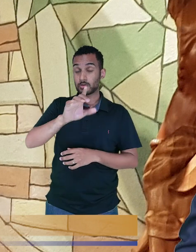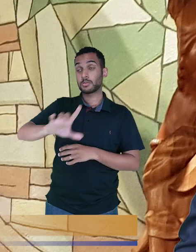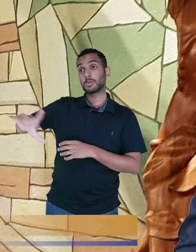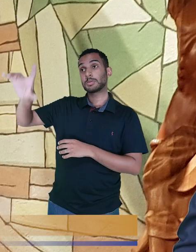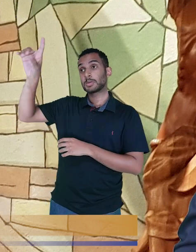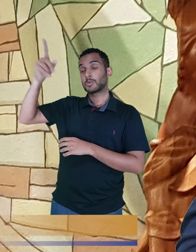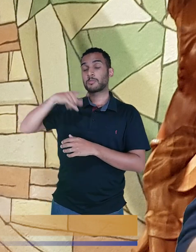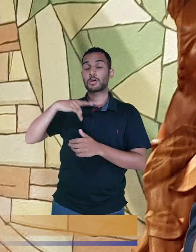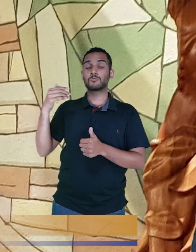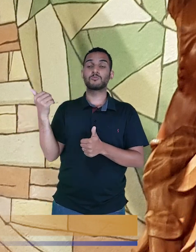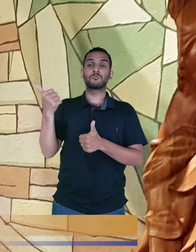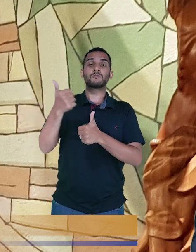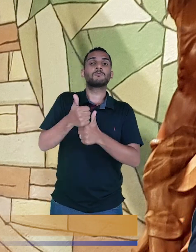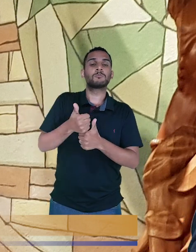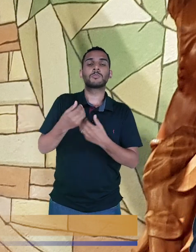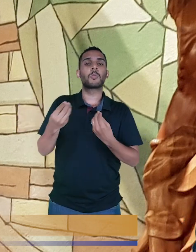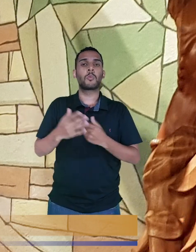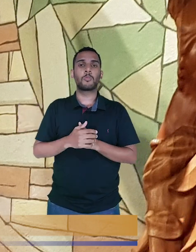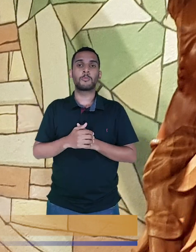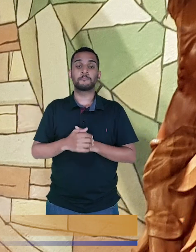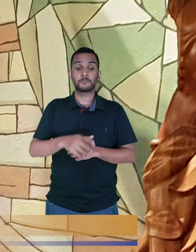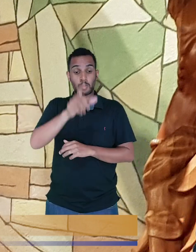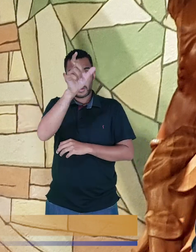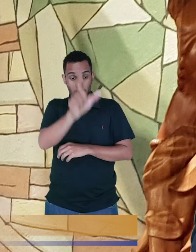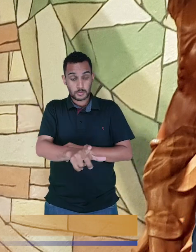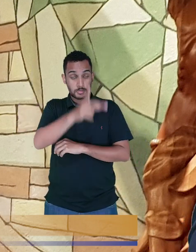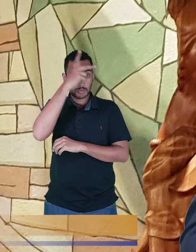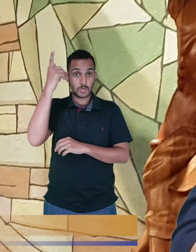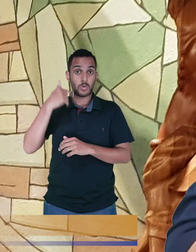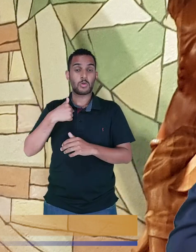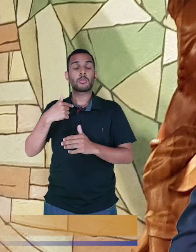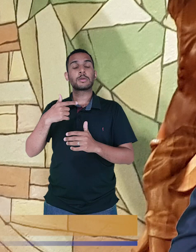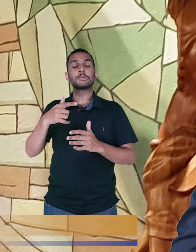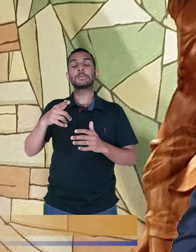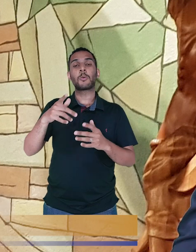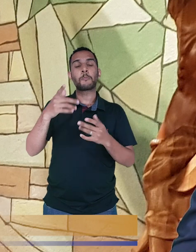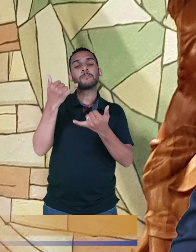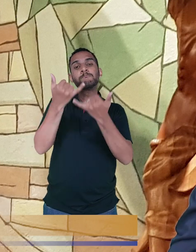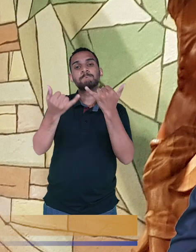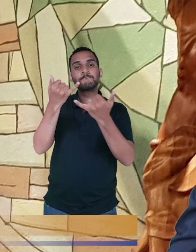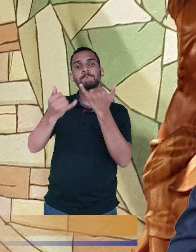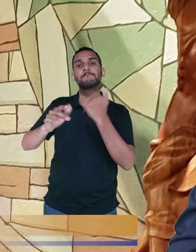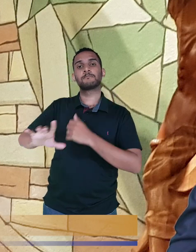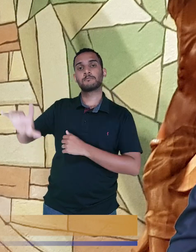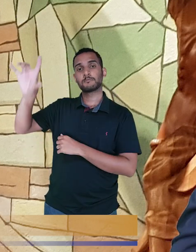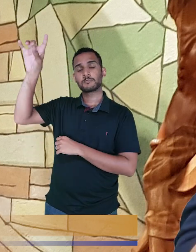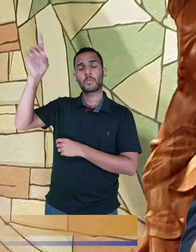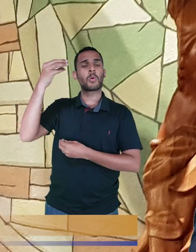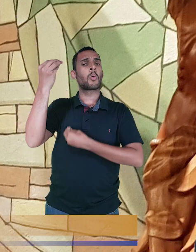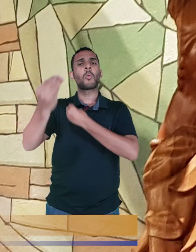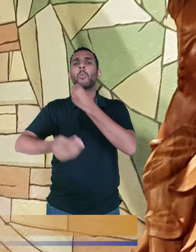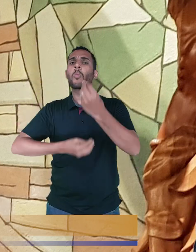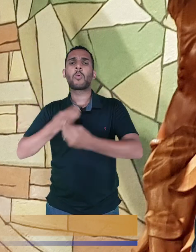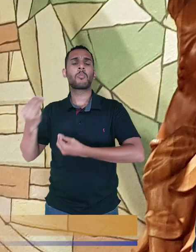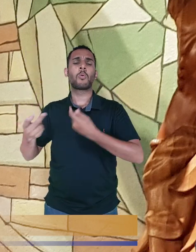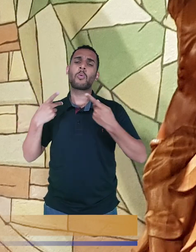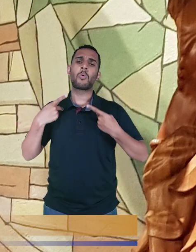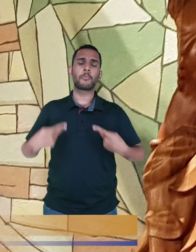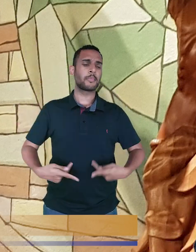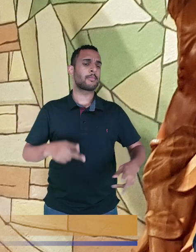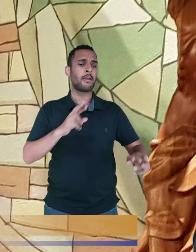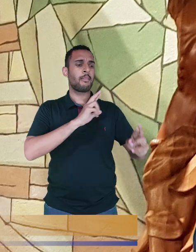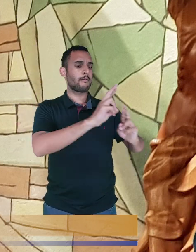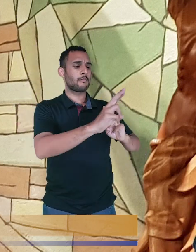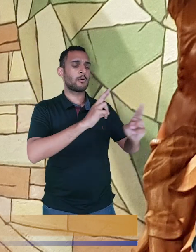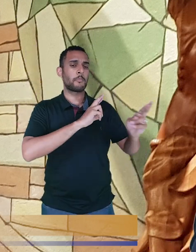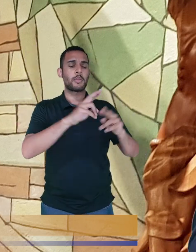ocupardes? Fizeste dele quase um ser divino, de honra e glória o coroastes." Como deve proceder o ser